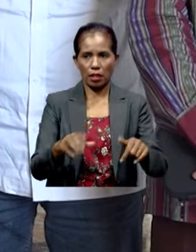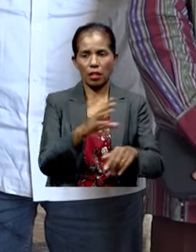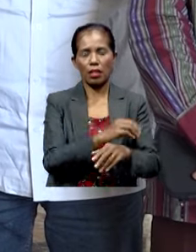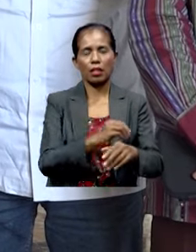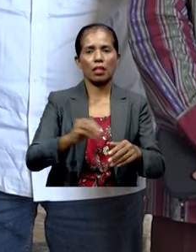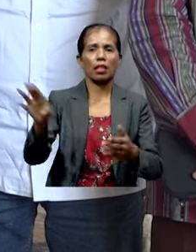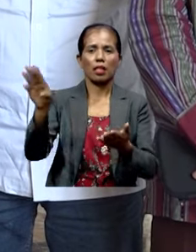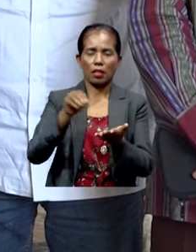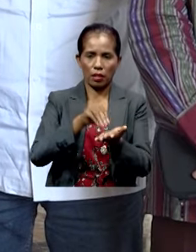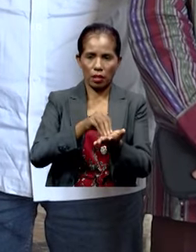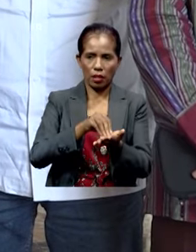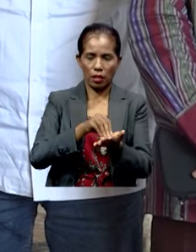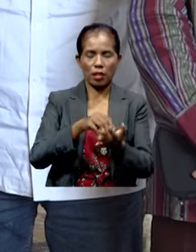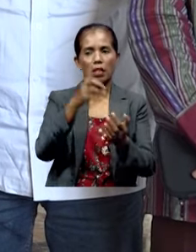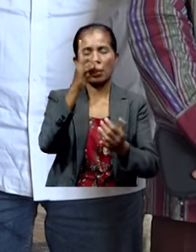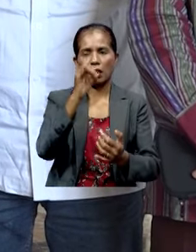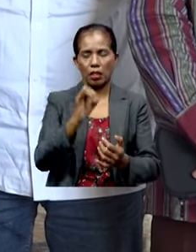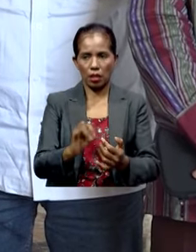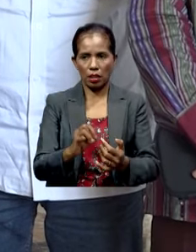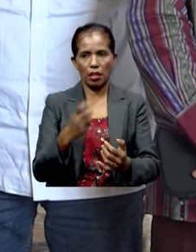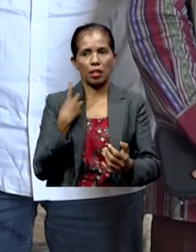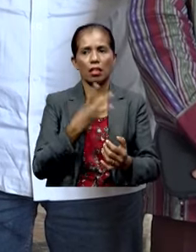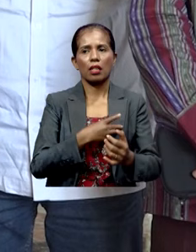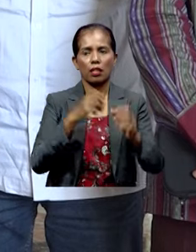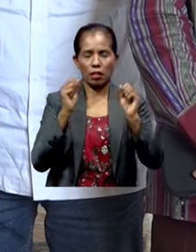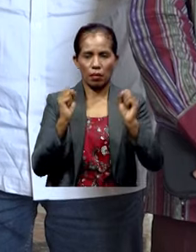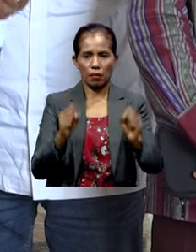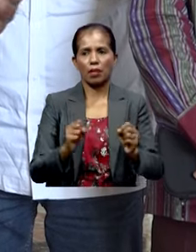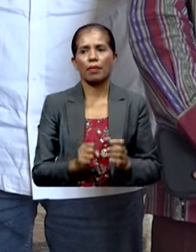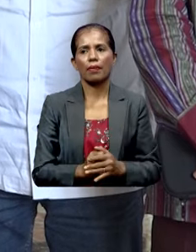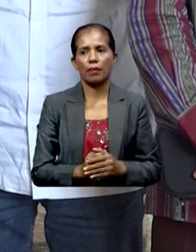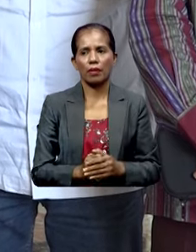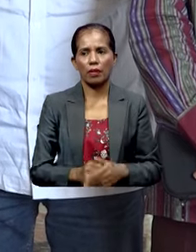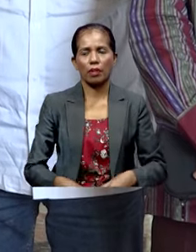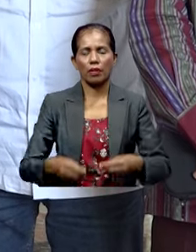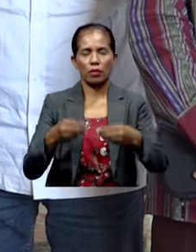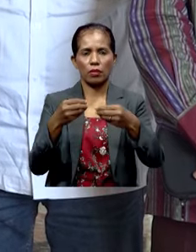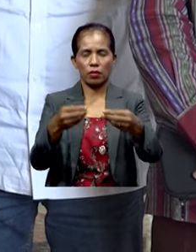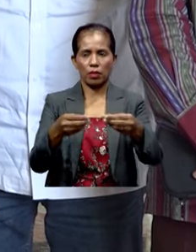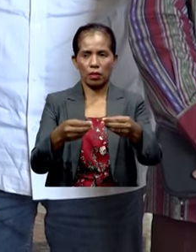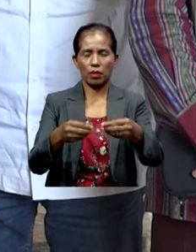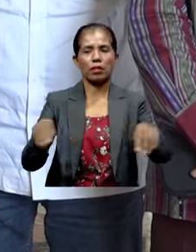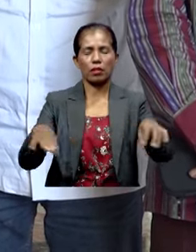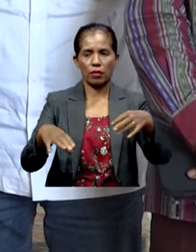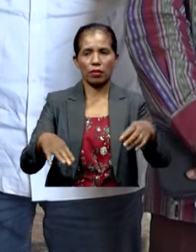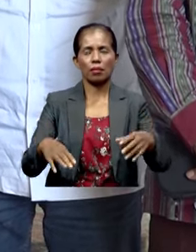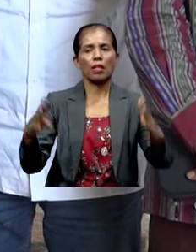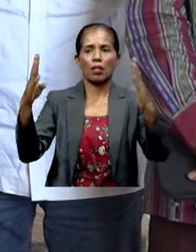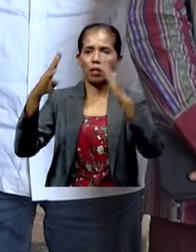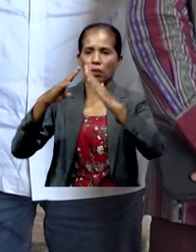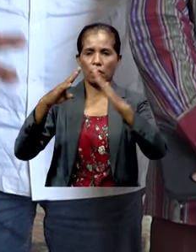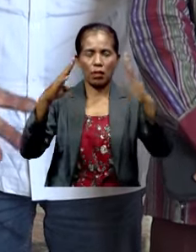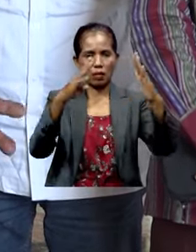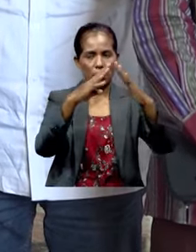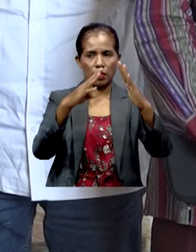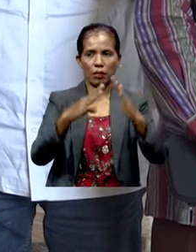handover. E a Dili, então, Ita Bele lançam for supply ona para uma,